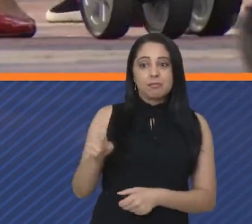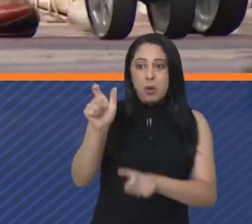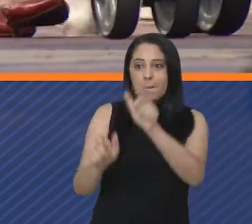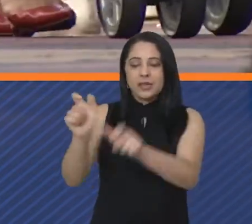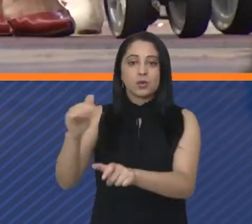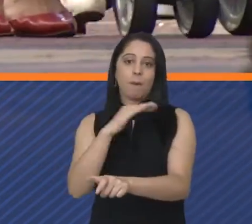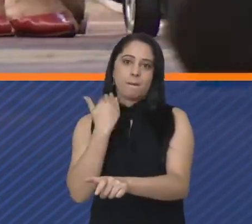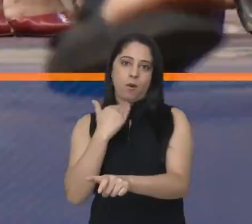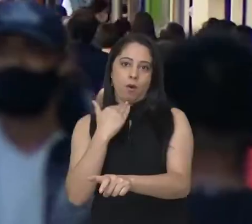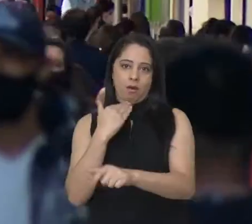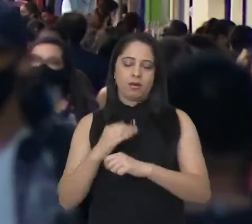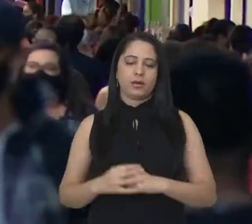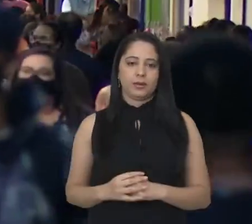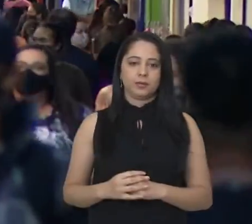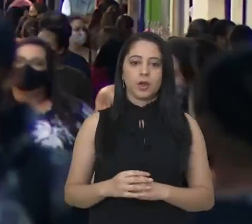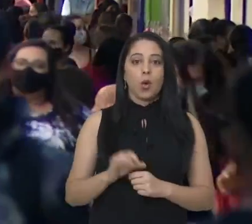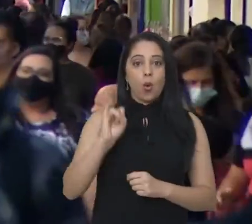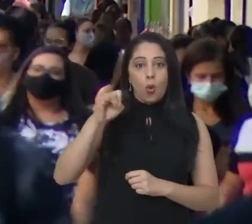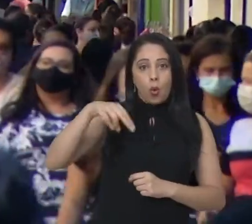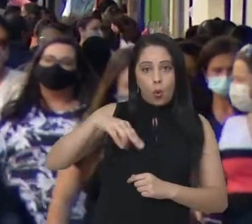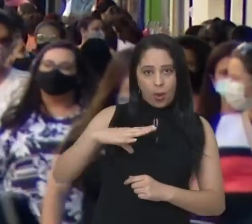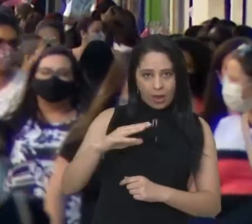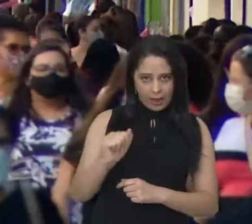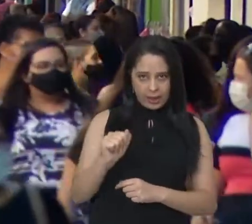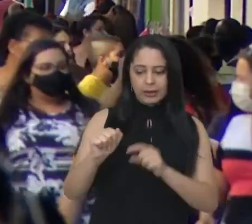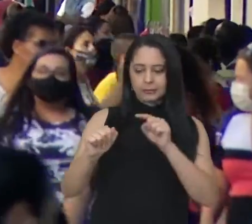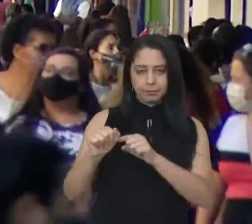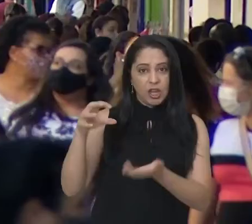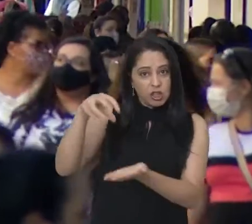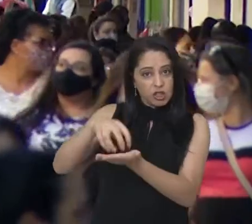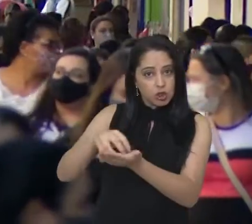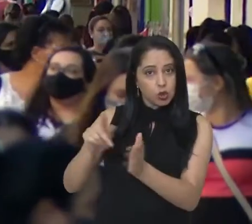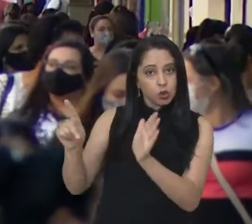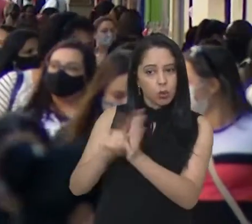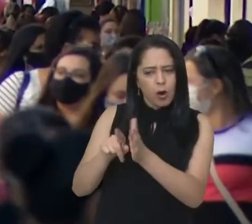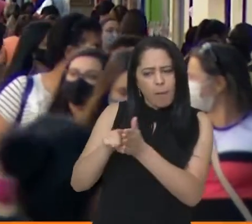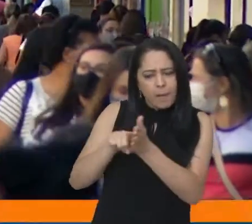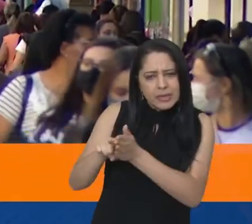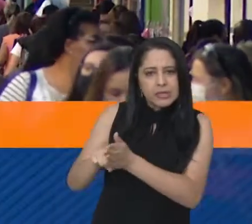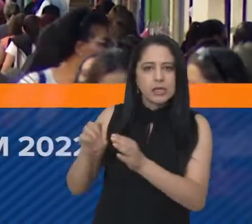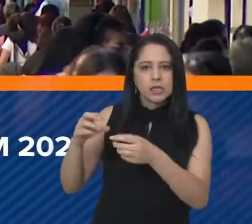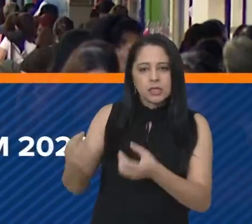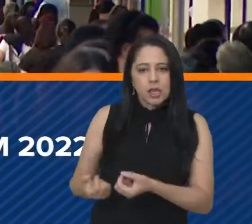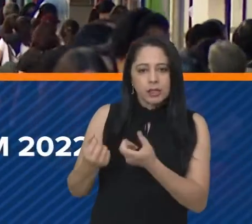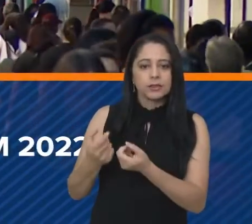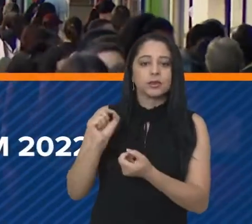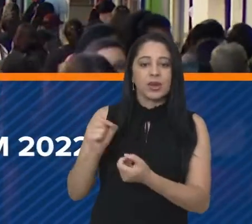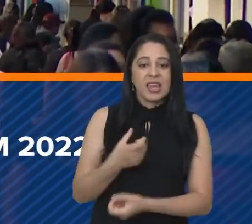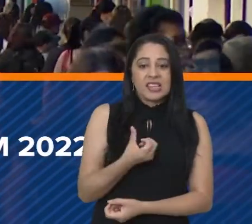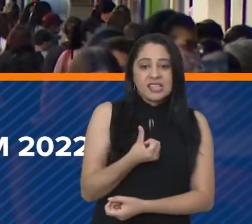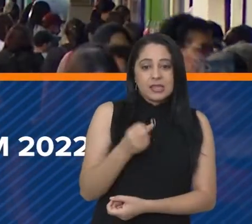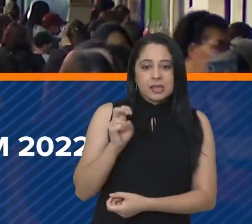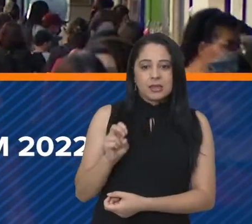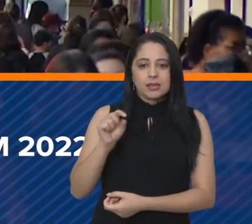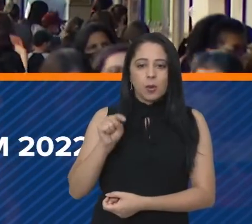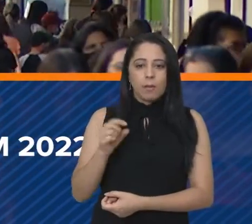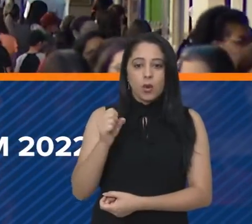em 2021. Já o Instituto Nacional do Câncer, o INCA, revela que são esperados